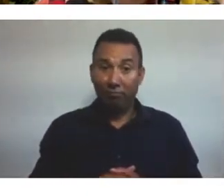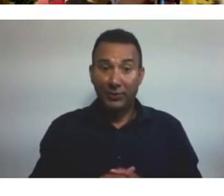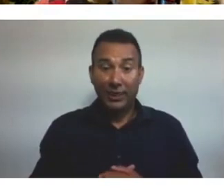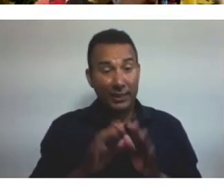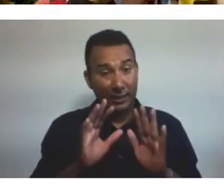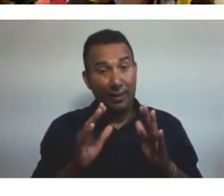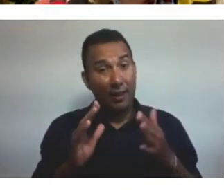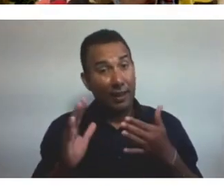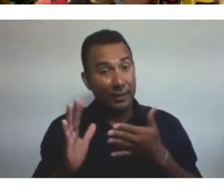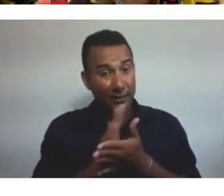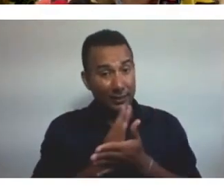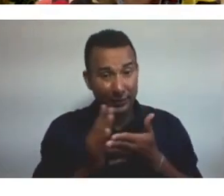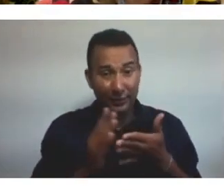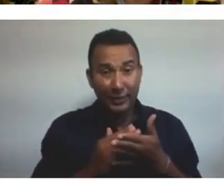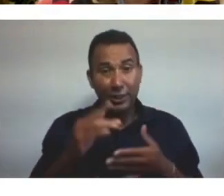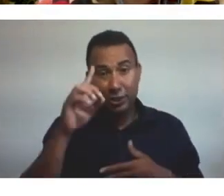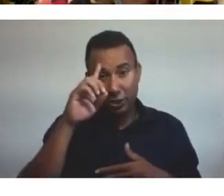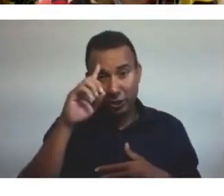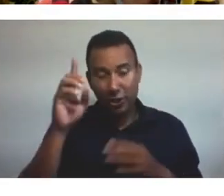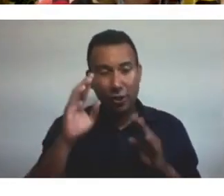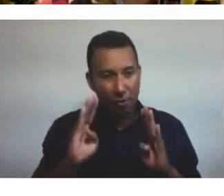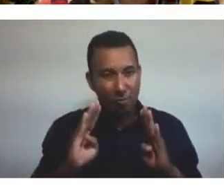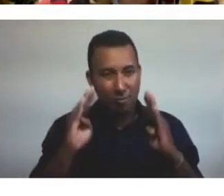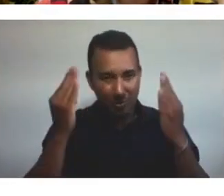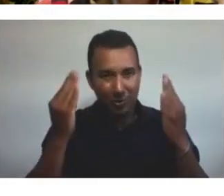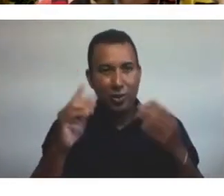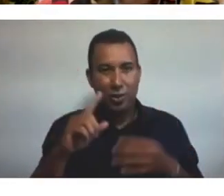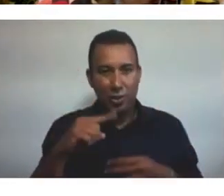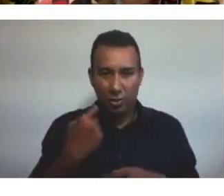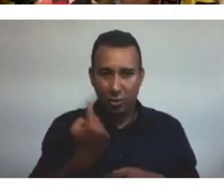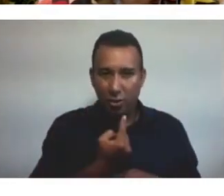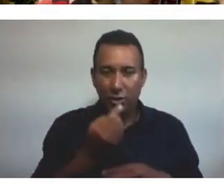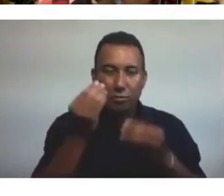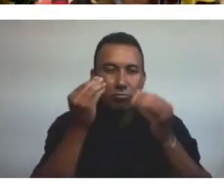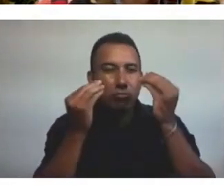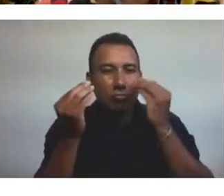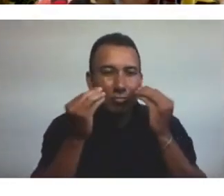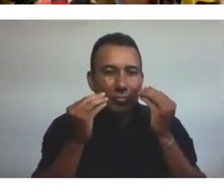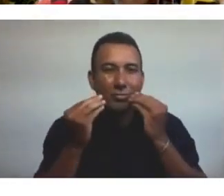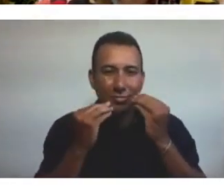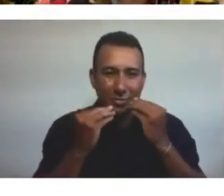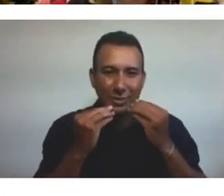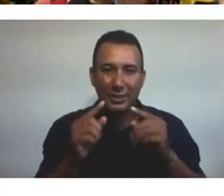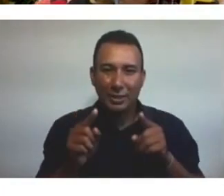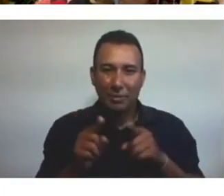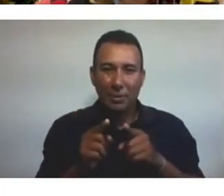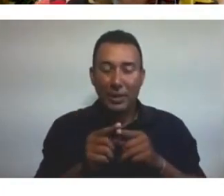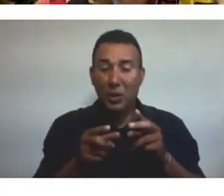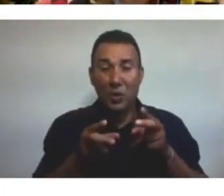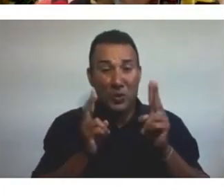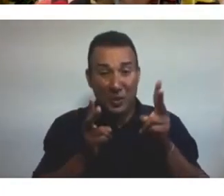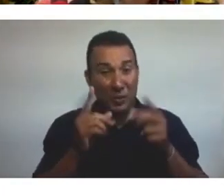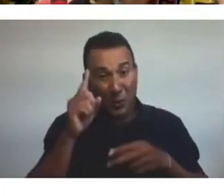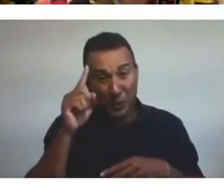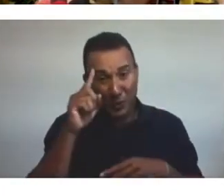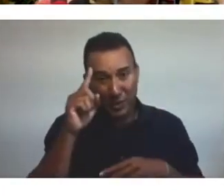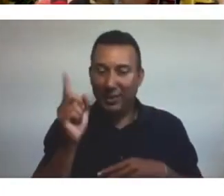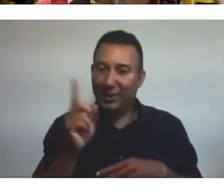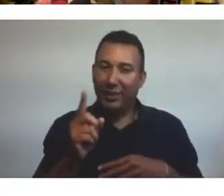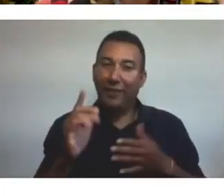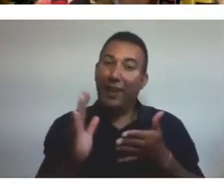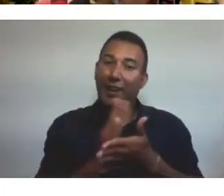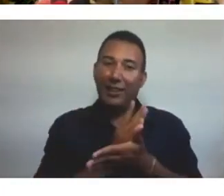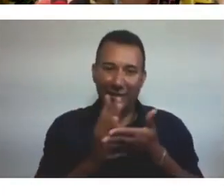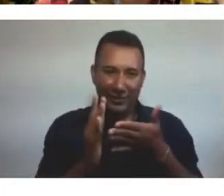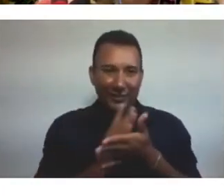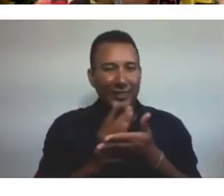Eventualmente, em algumas datas comemorativas, nós usamos maquiagem, né? Mas isso não é todo dia, apenas em algumas datas